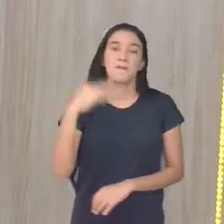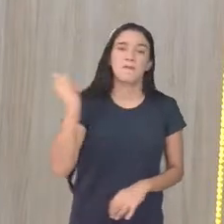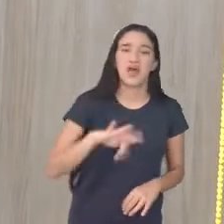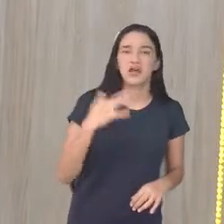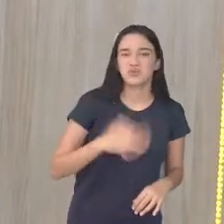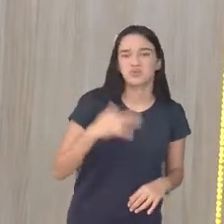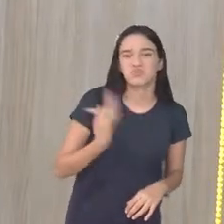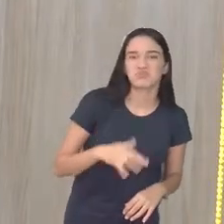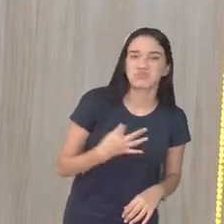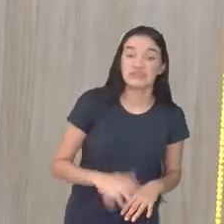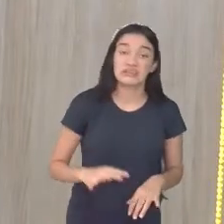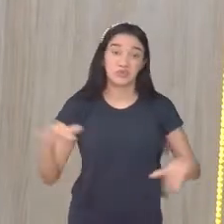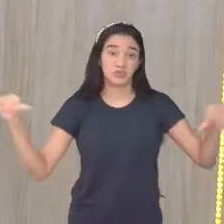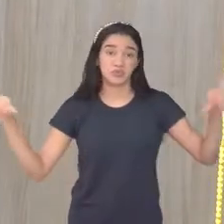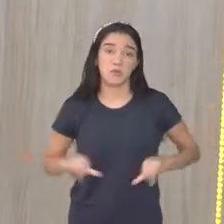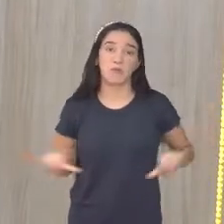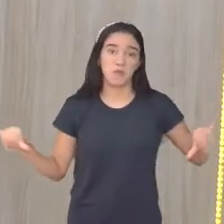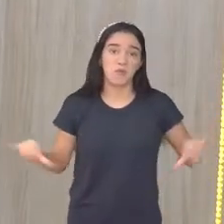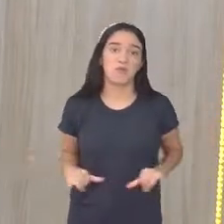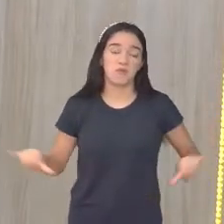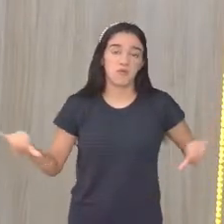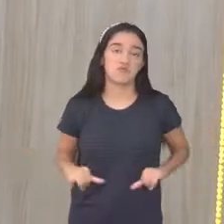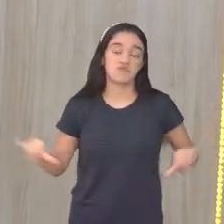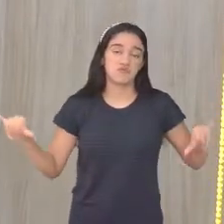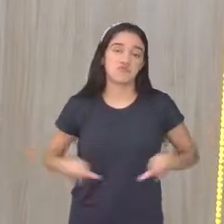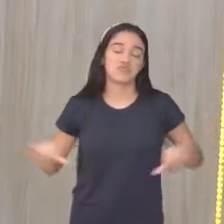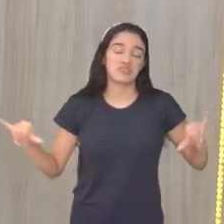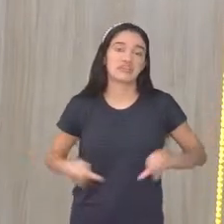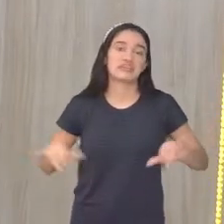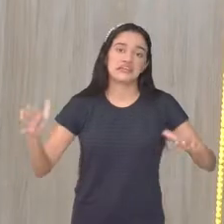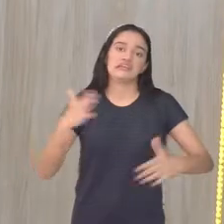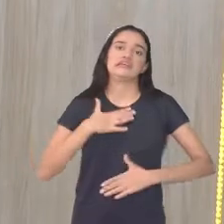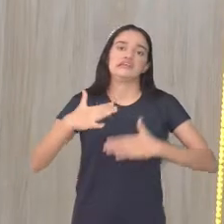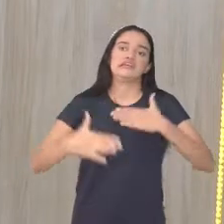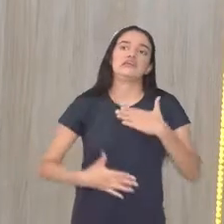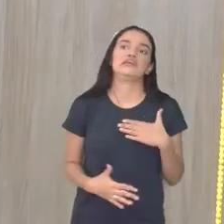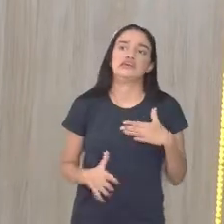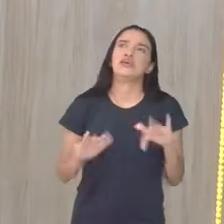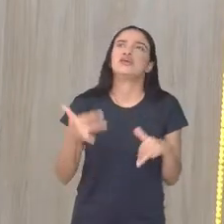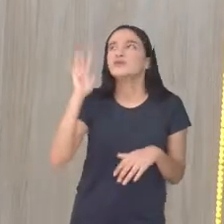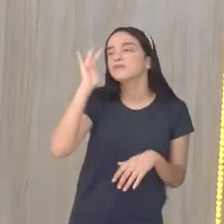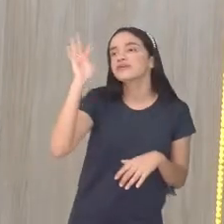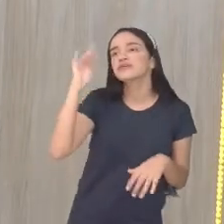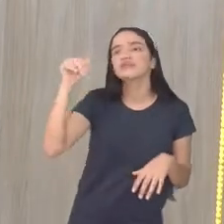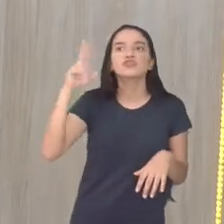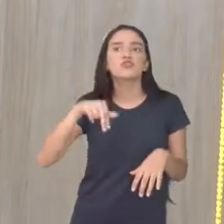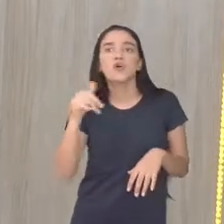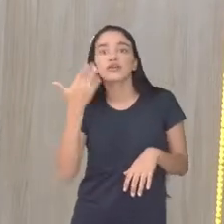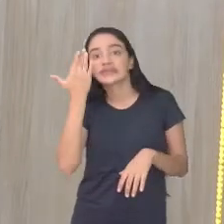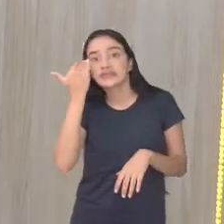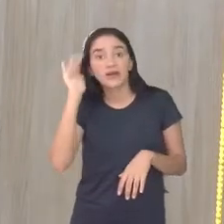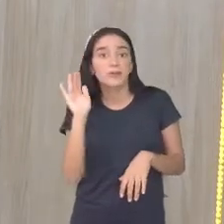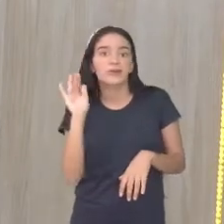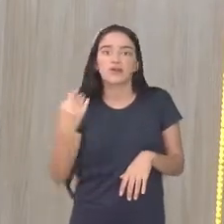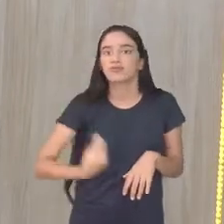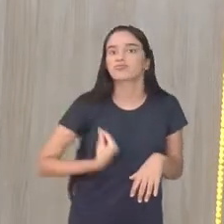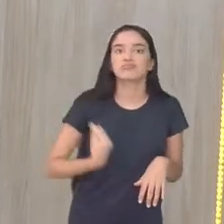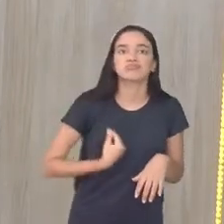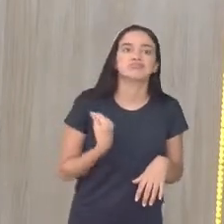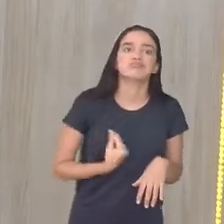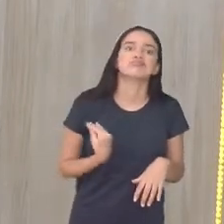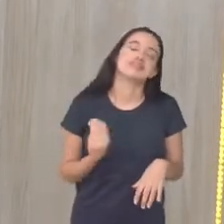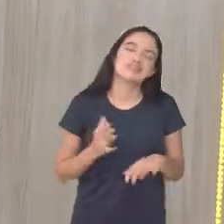mas eu não vejo assim não. Eu também não. Eu vejo como eu acho assim que ele sentia a necessidade de documentar. Ele